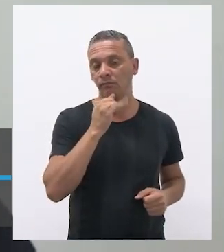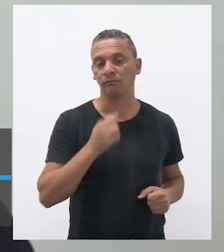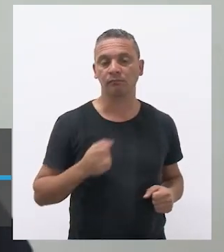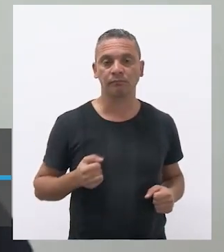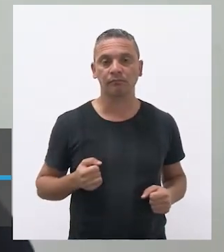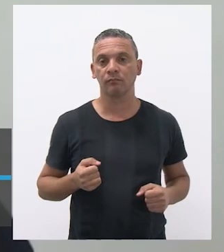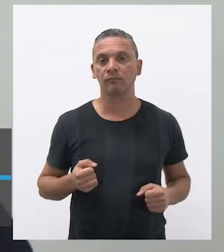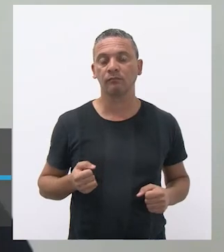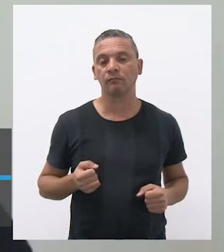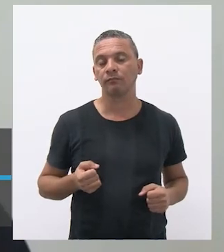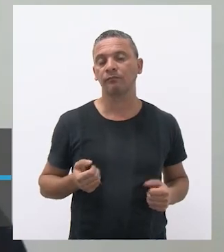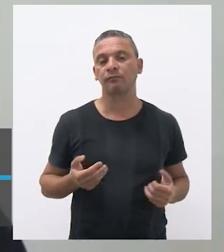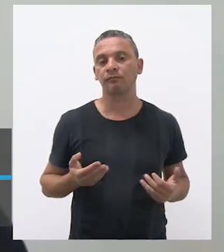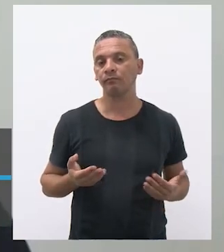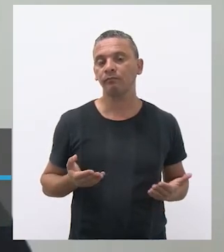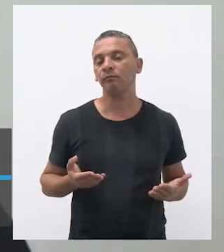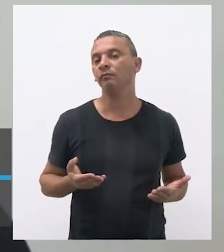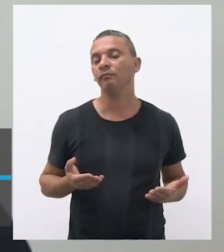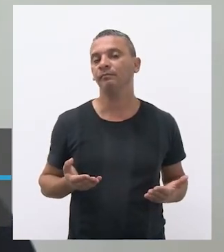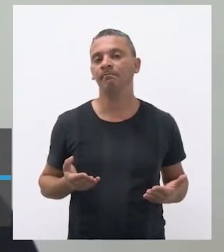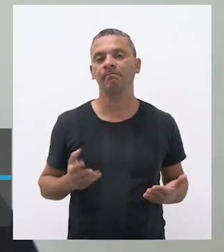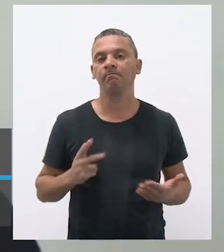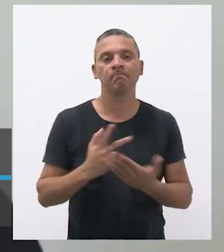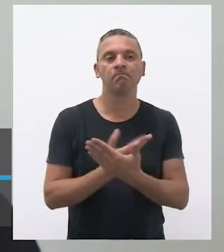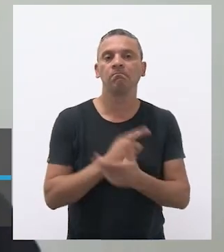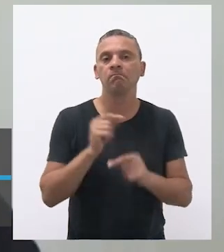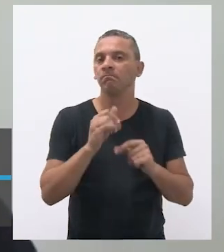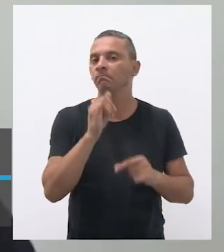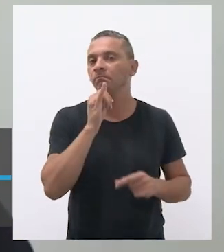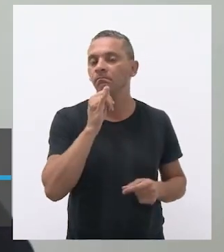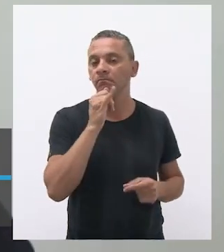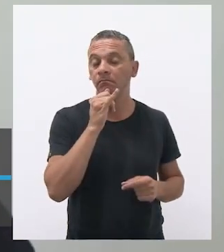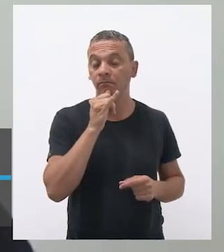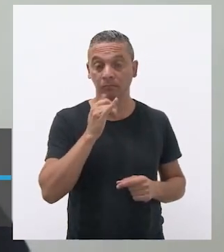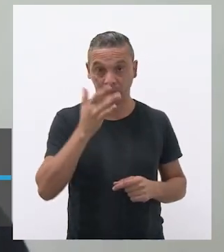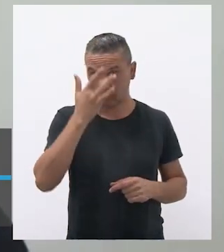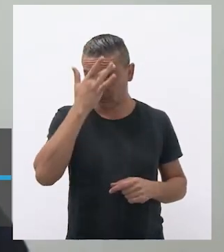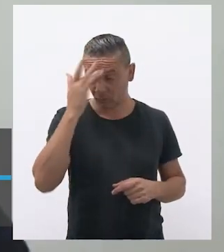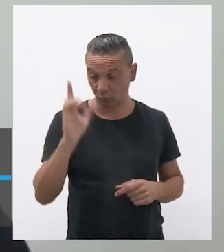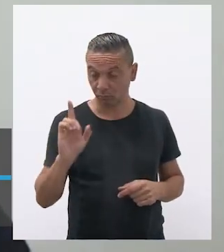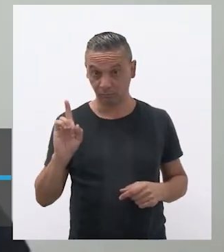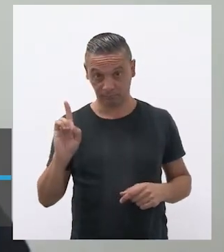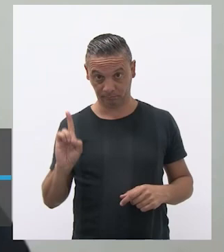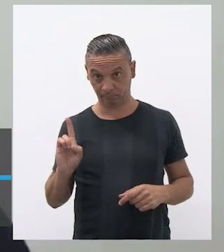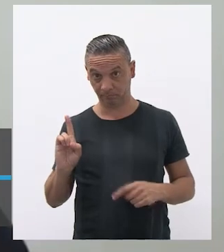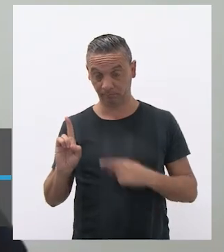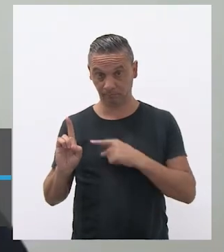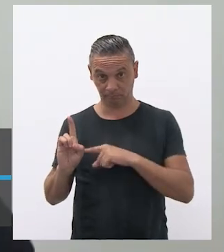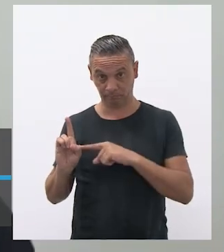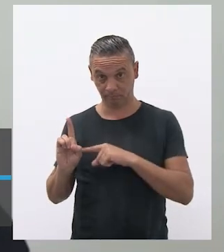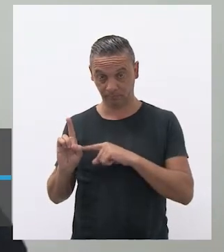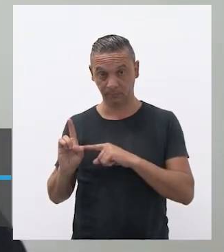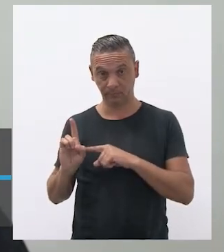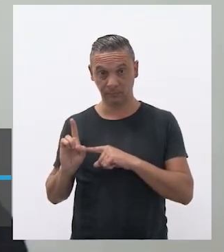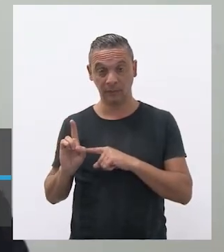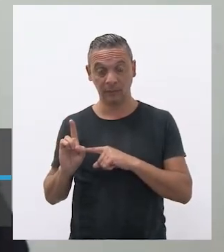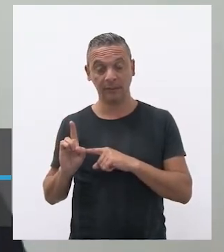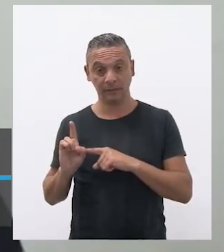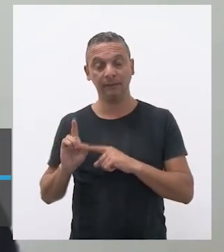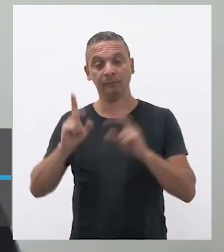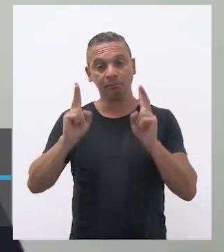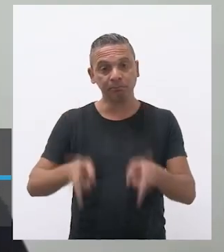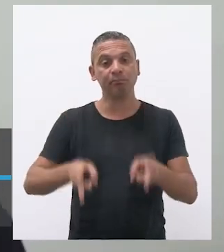comum na violência doméstica e pode ser caracterizada como violência patrimonial, e a violência psicológica, que eu vou me deter um pouquinho